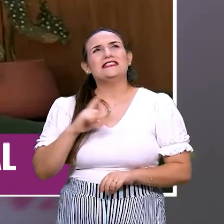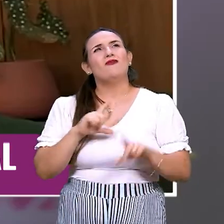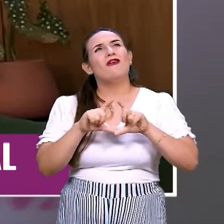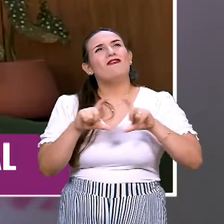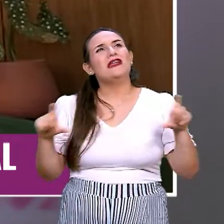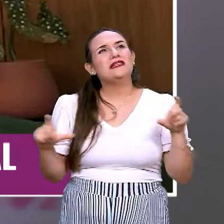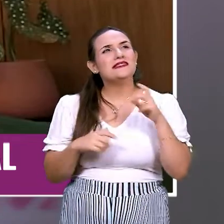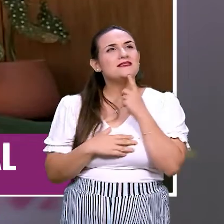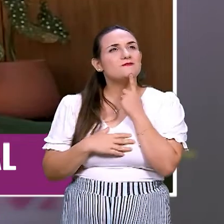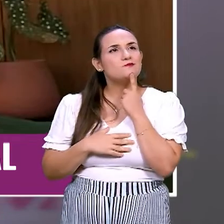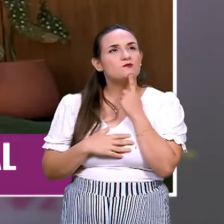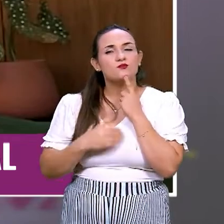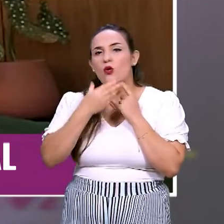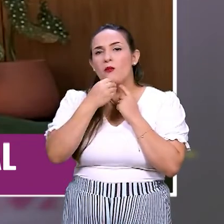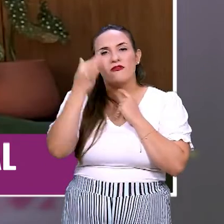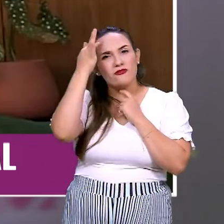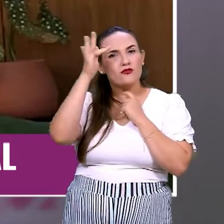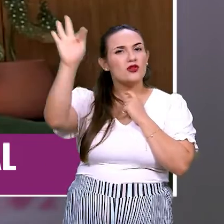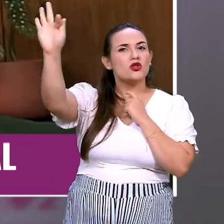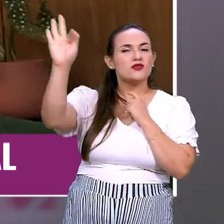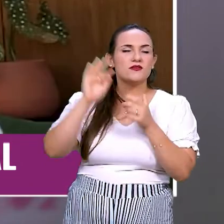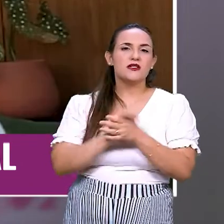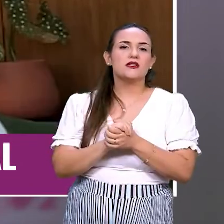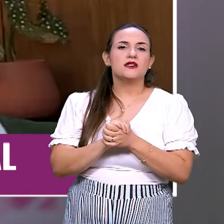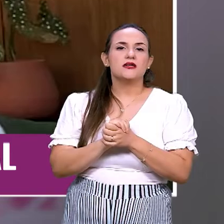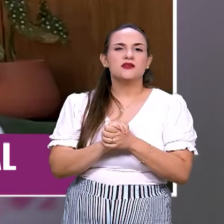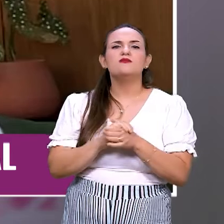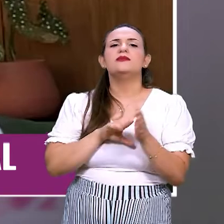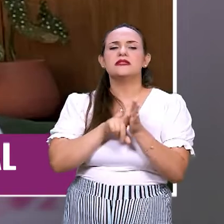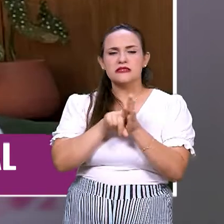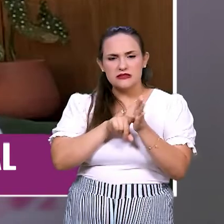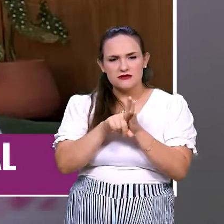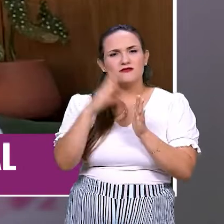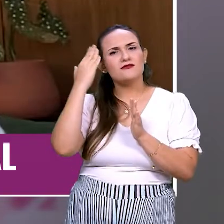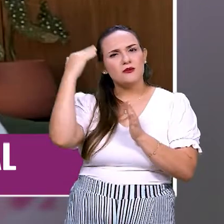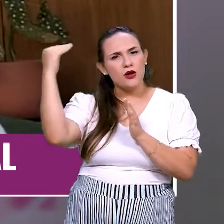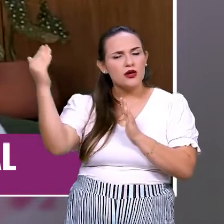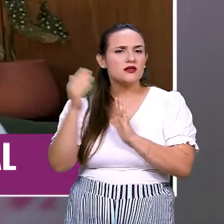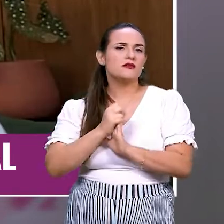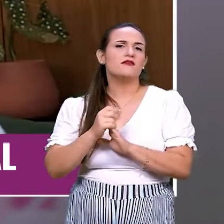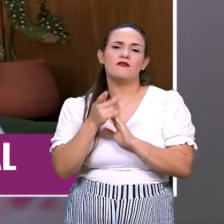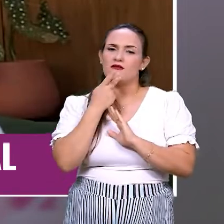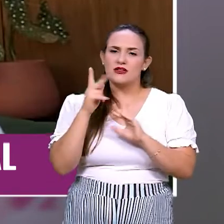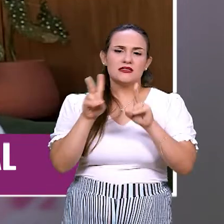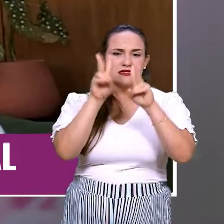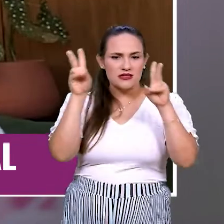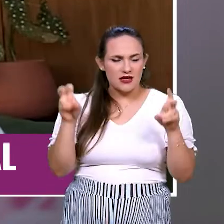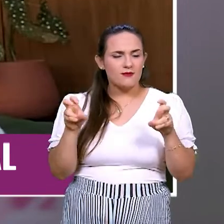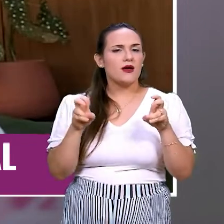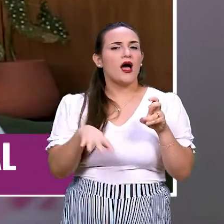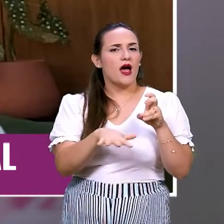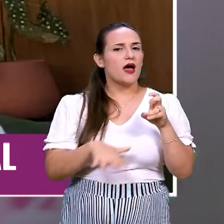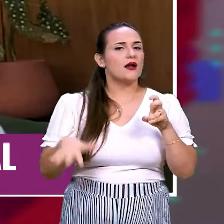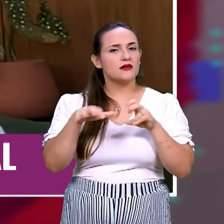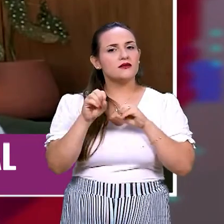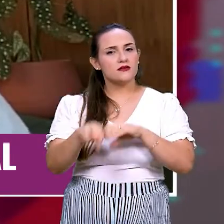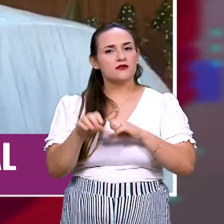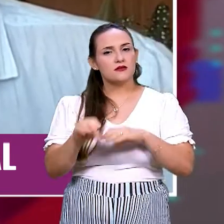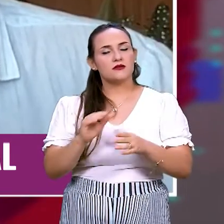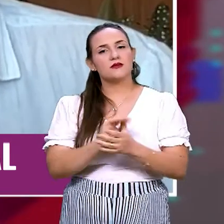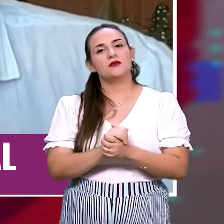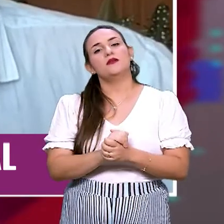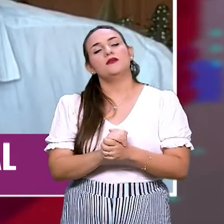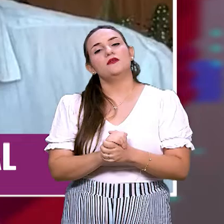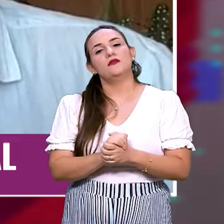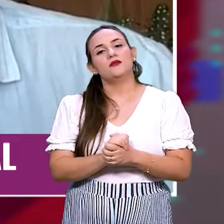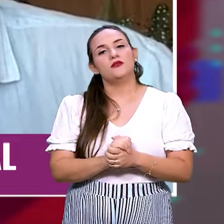gente tem uma frase de um filósofo, pesquisador, muito relacionado que